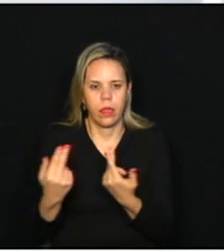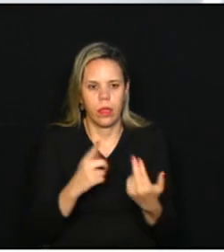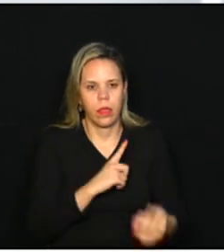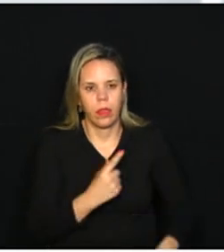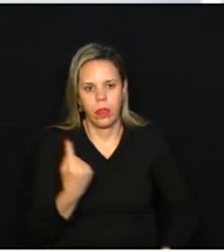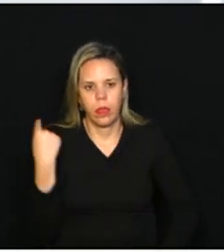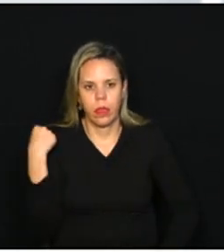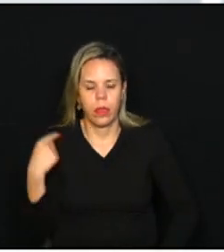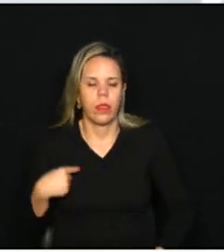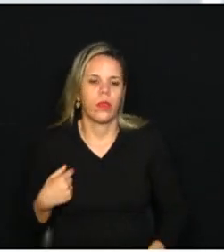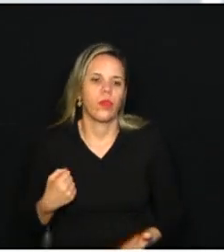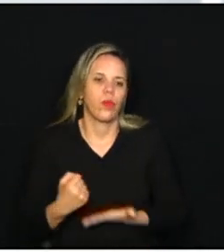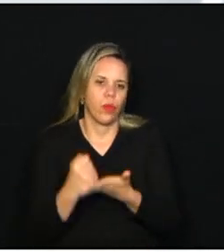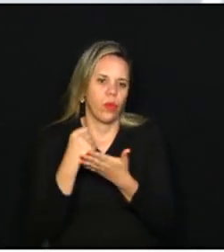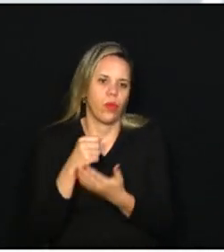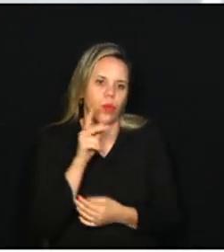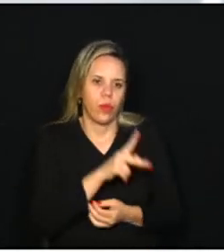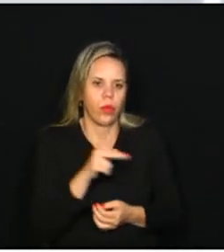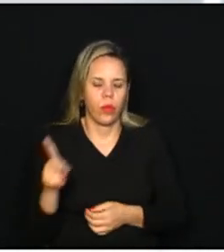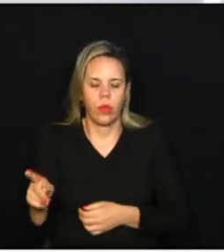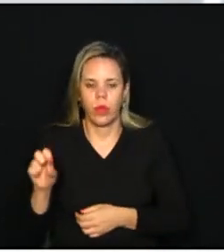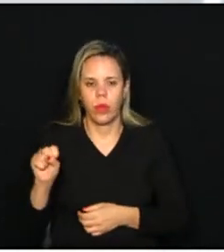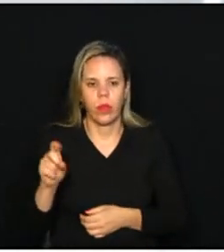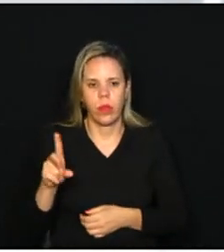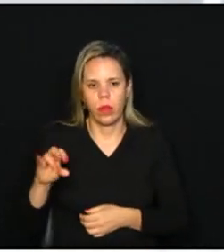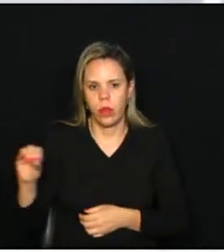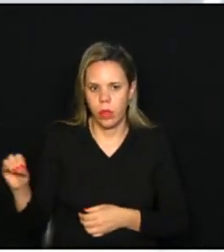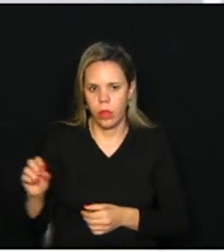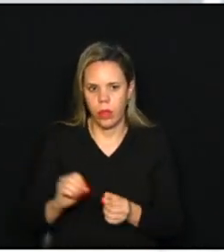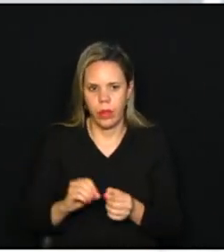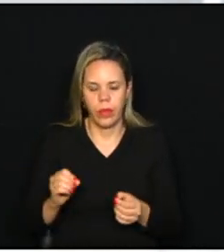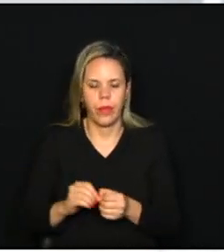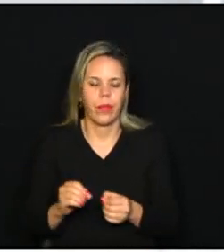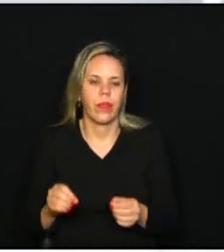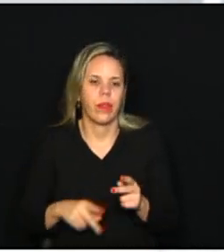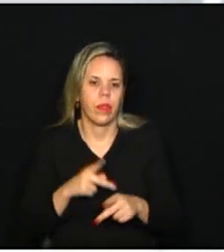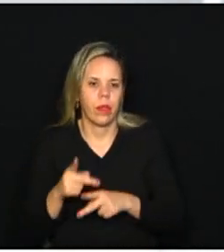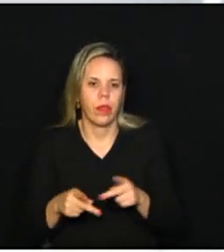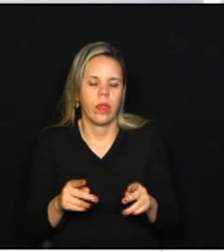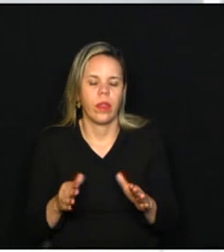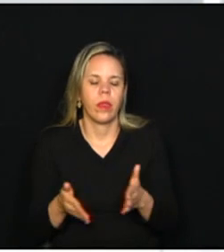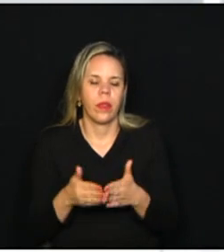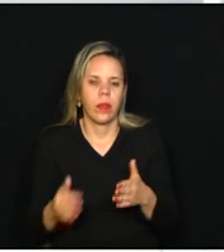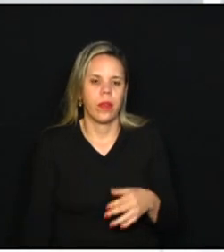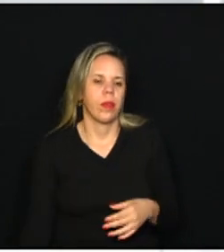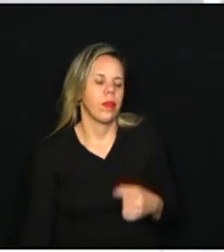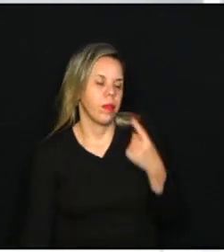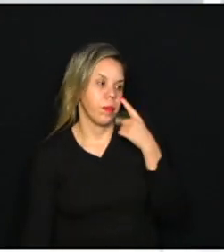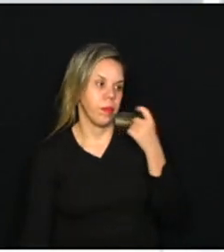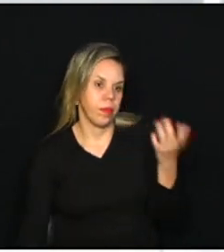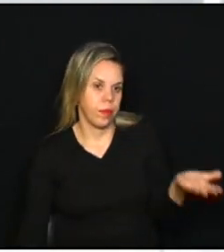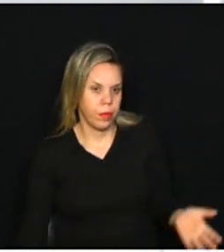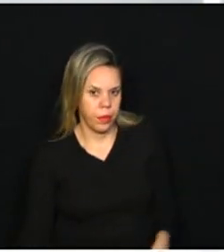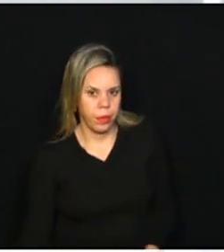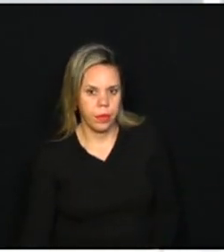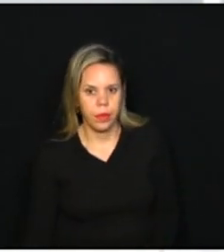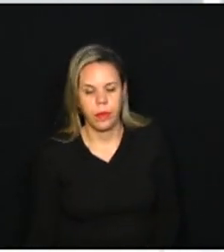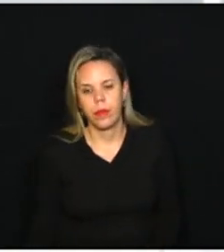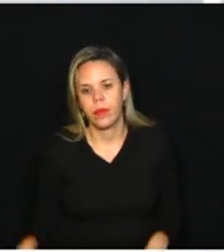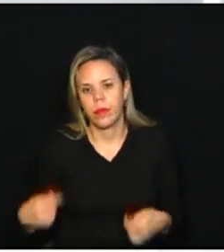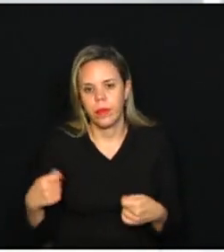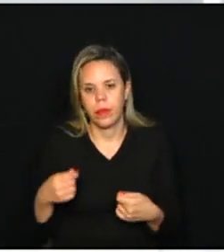antes, a ajuda do professor Sávio, né? Ele fez uma comunidade vulnerável, foi interessante, mas a gente precisa